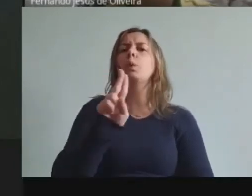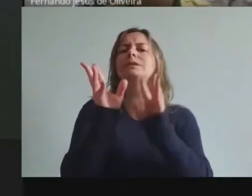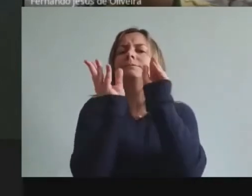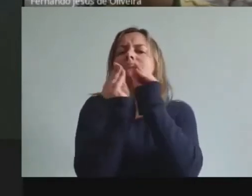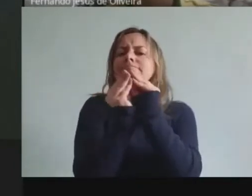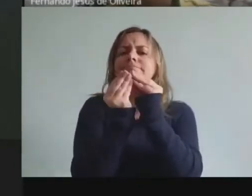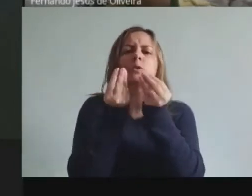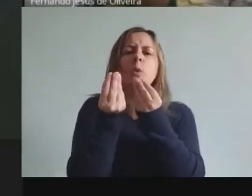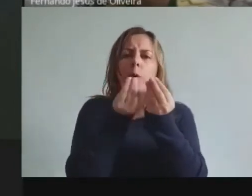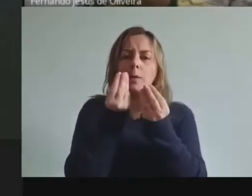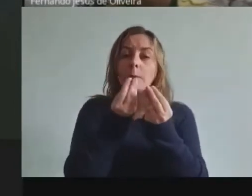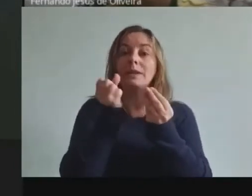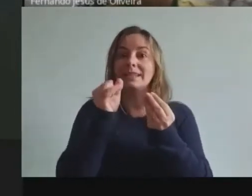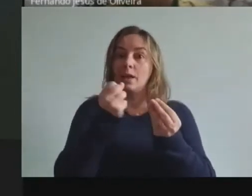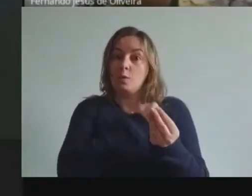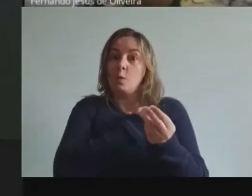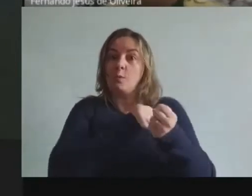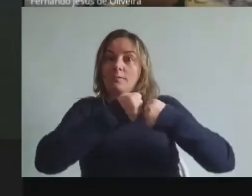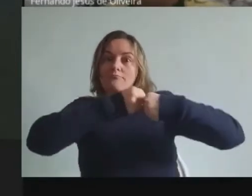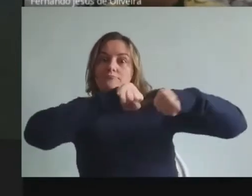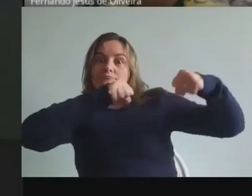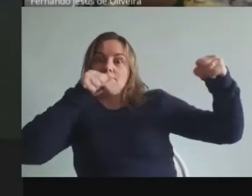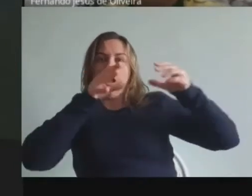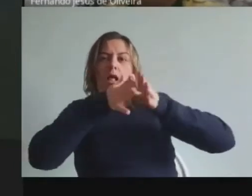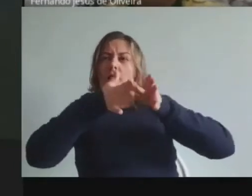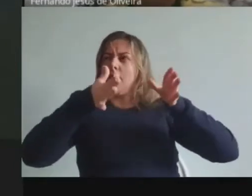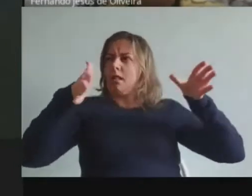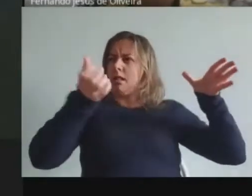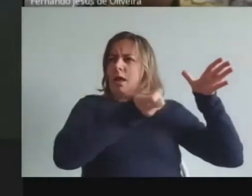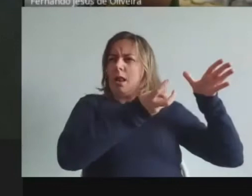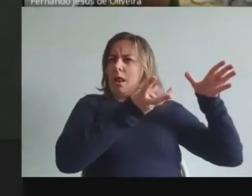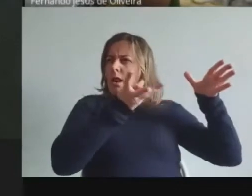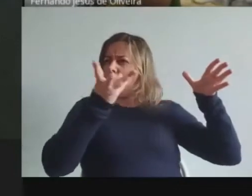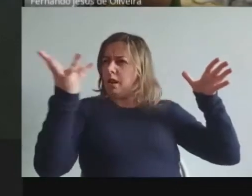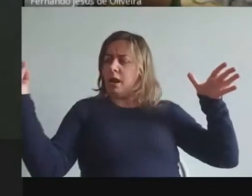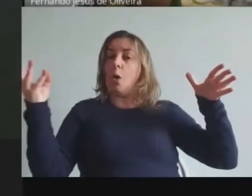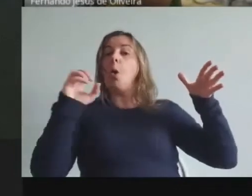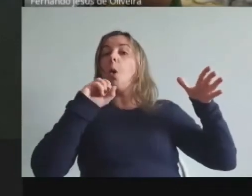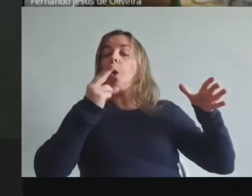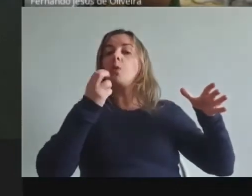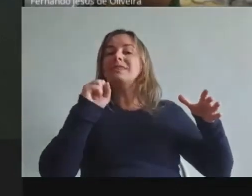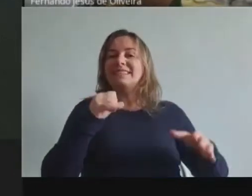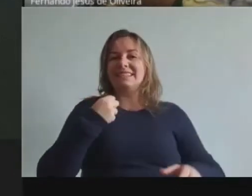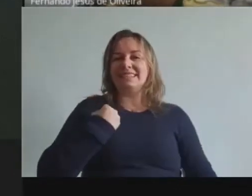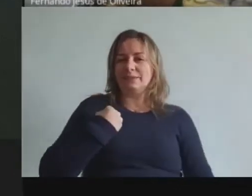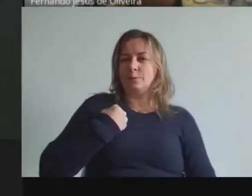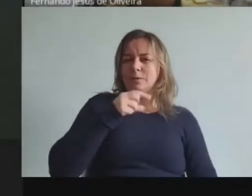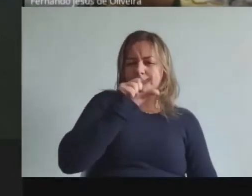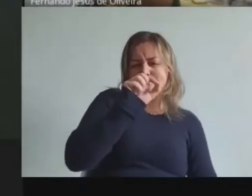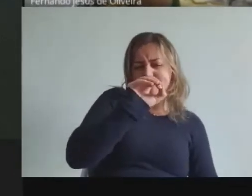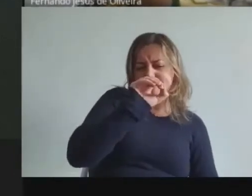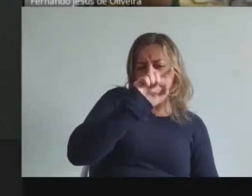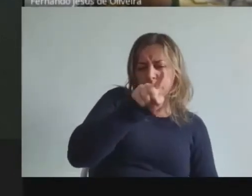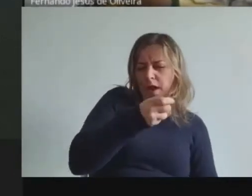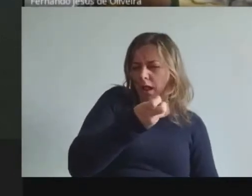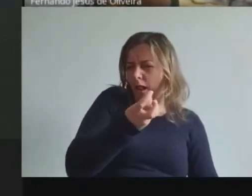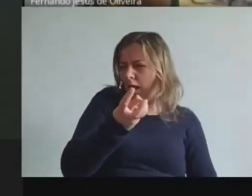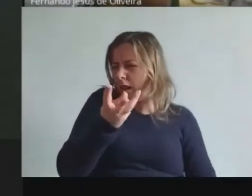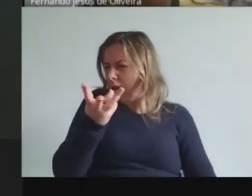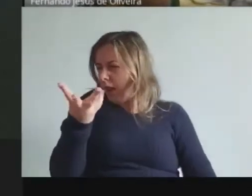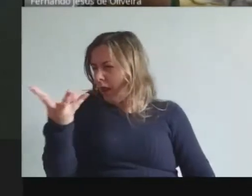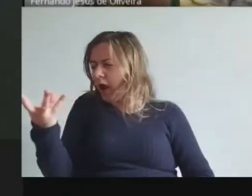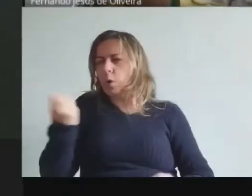quando os números são muito grandes ou também muito pequenos, e quando também a gente não precisa de uma precisão